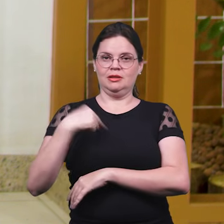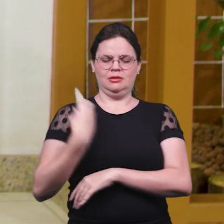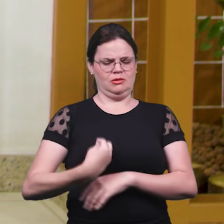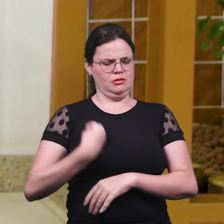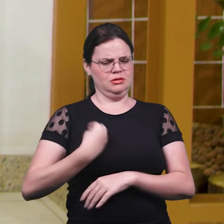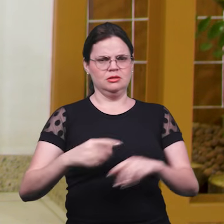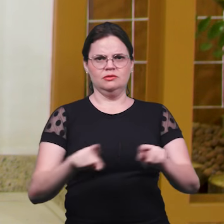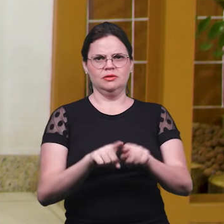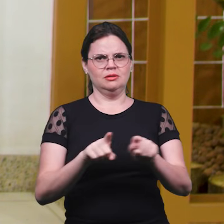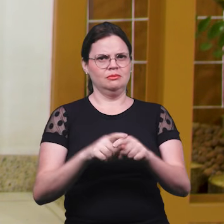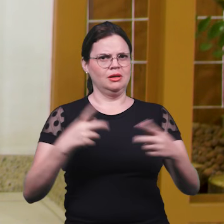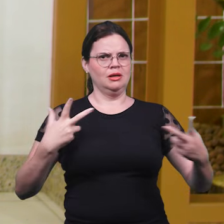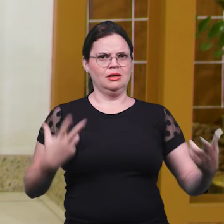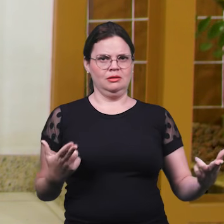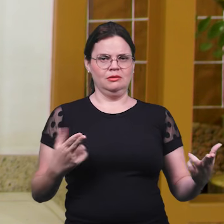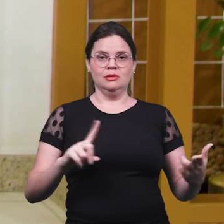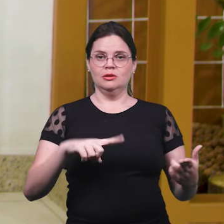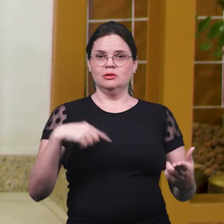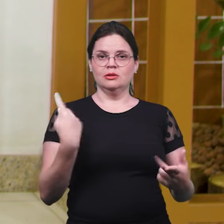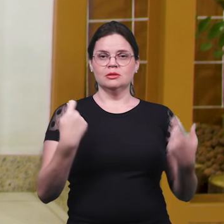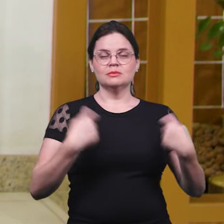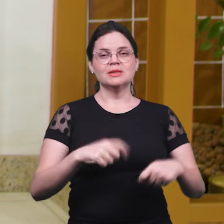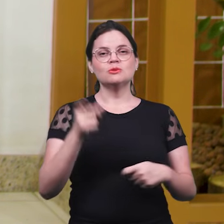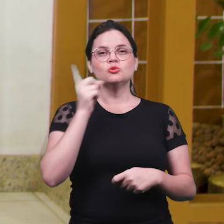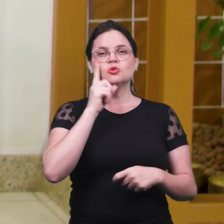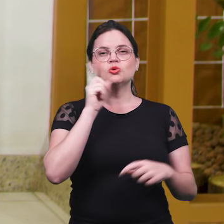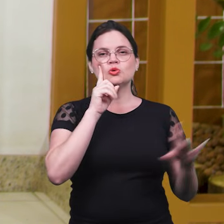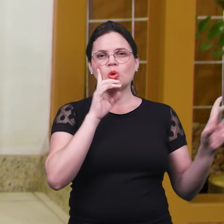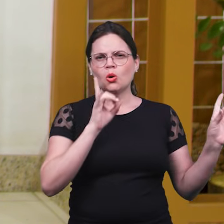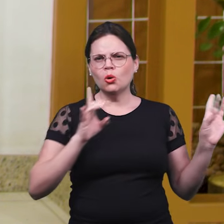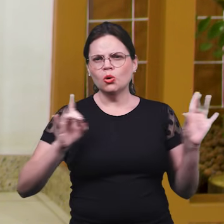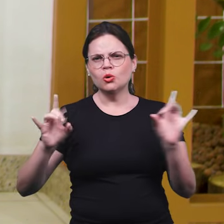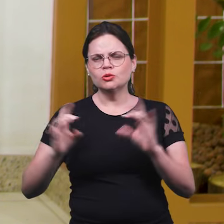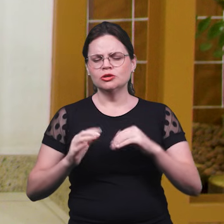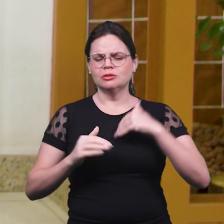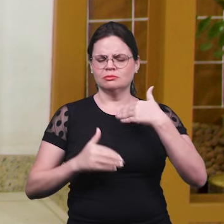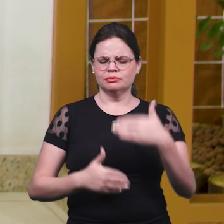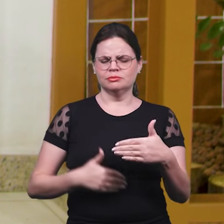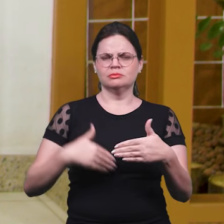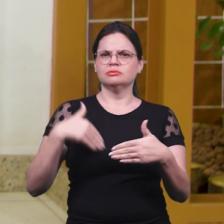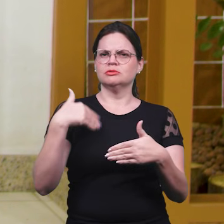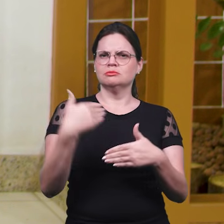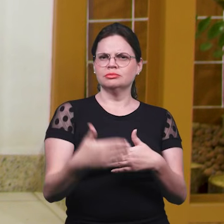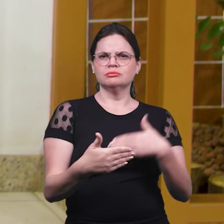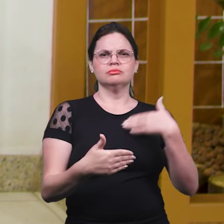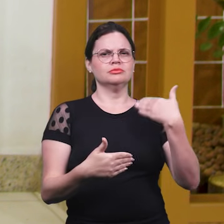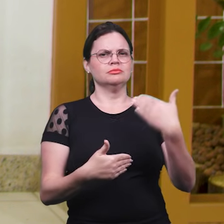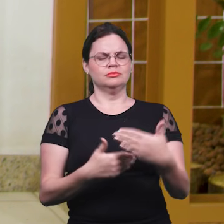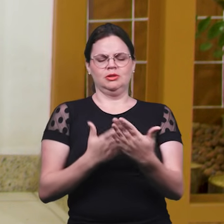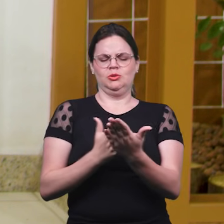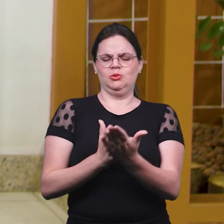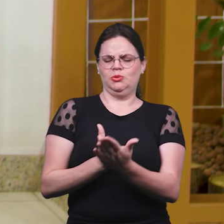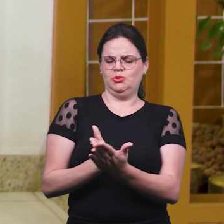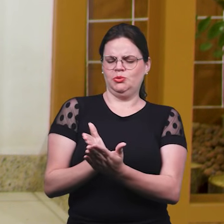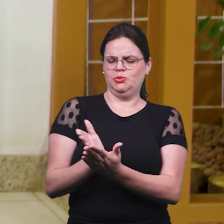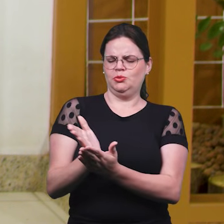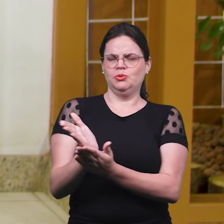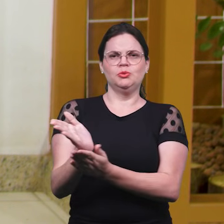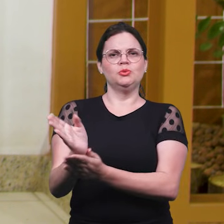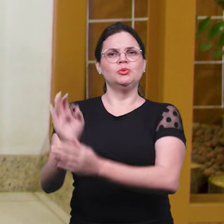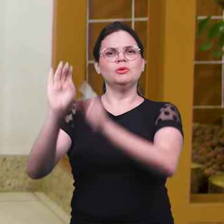não é diferente. Nós devemos a cada dia estar indo passo a passo rumo